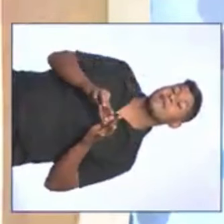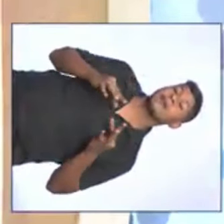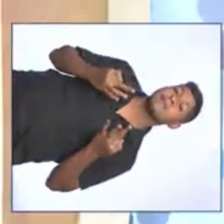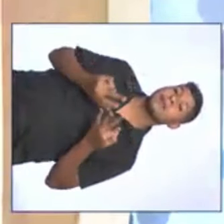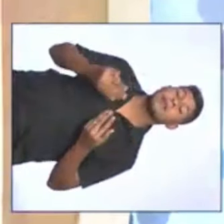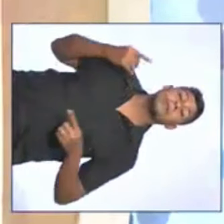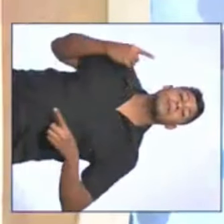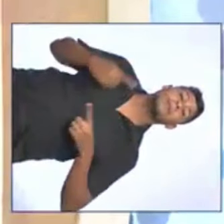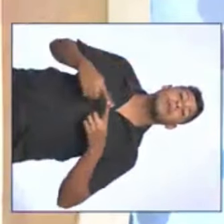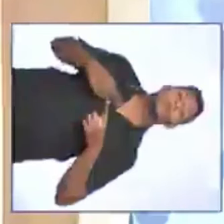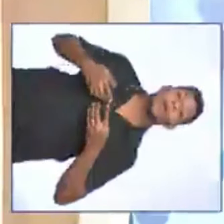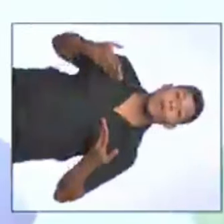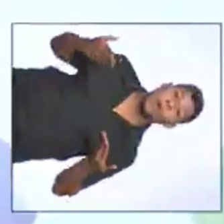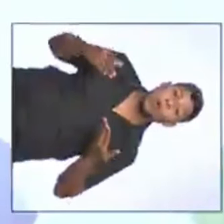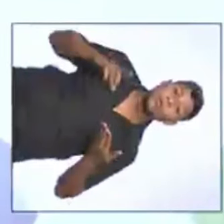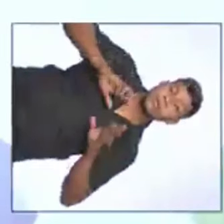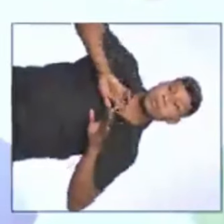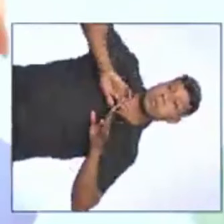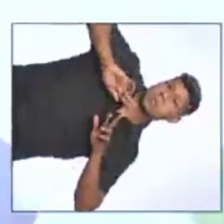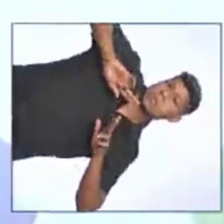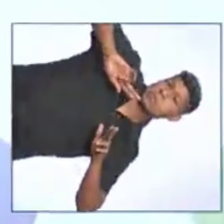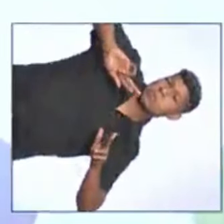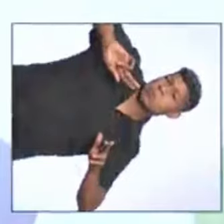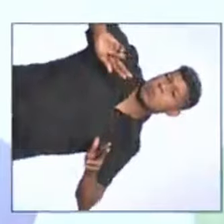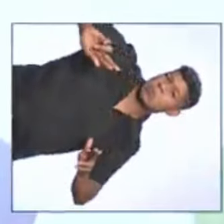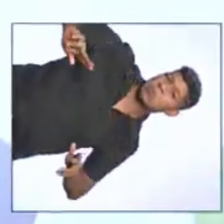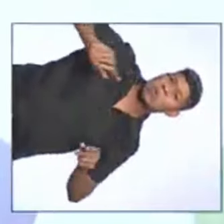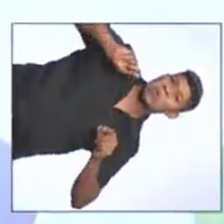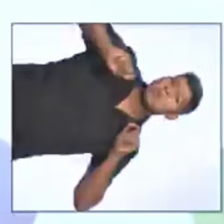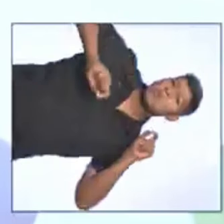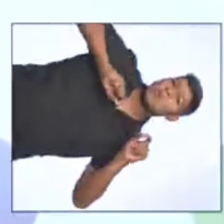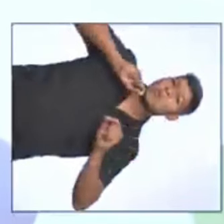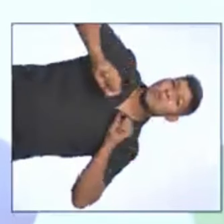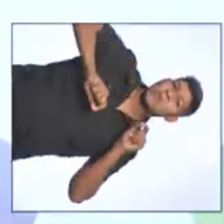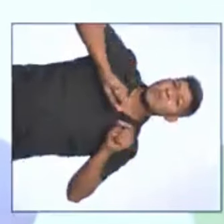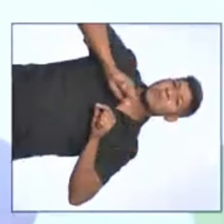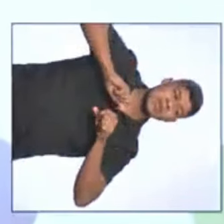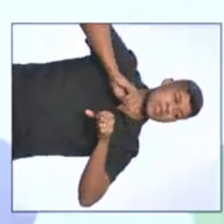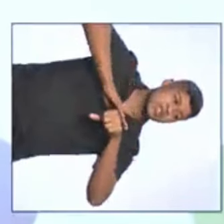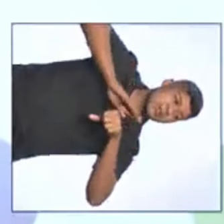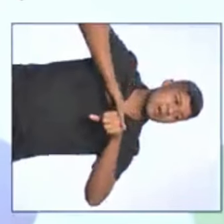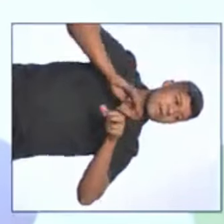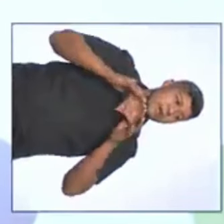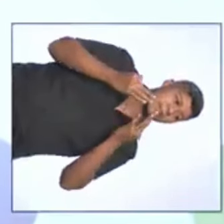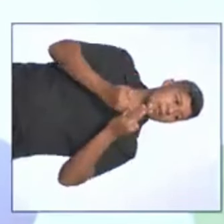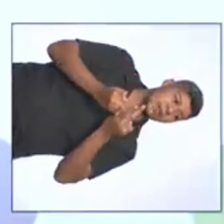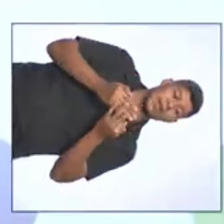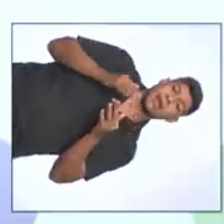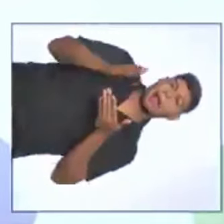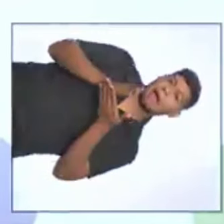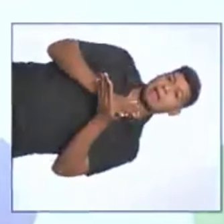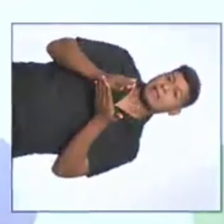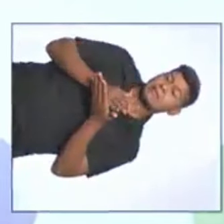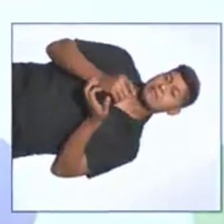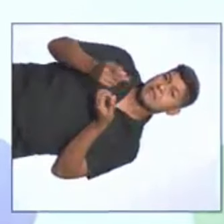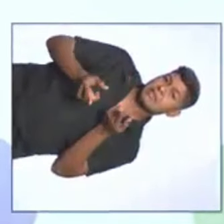hoje a gente tem uma diversidade muito grande do que a gente pode considerar a família. Às vezes você pode ter